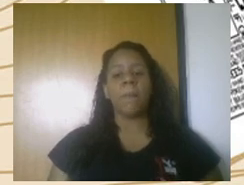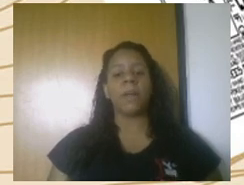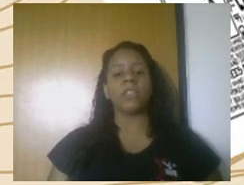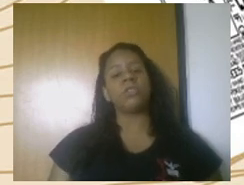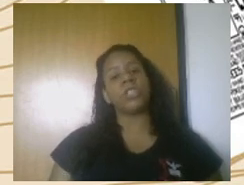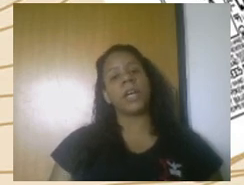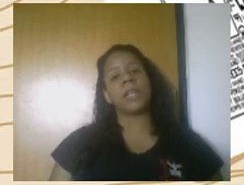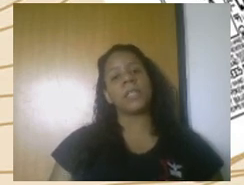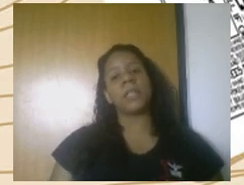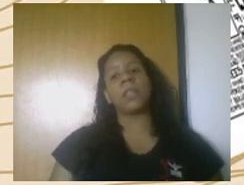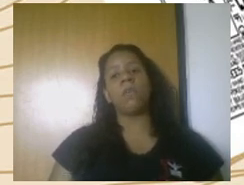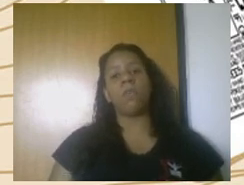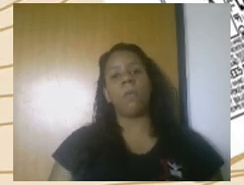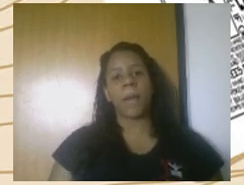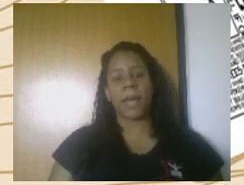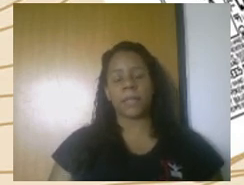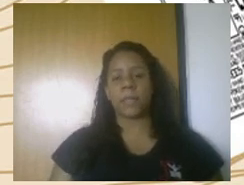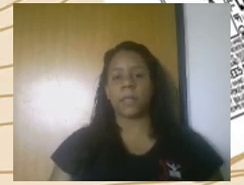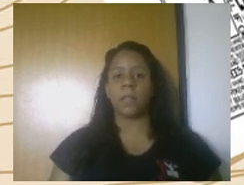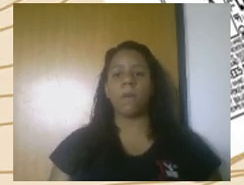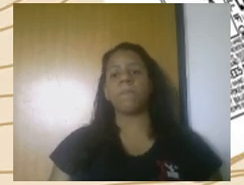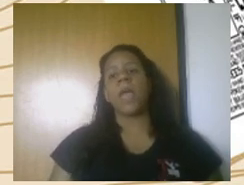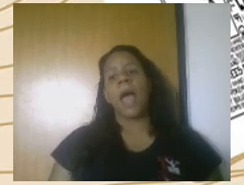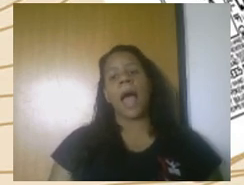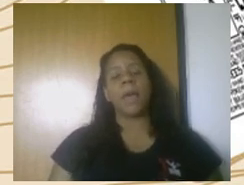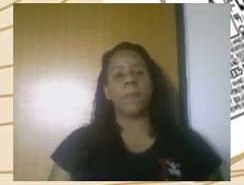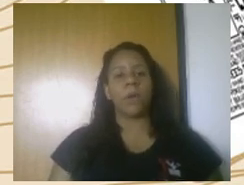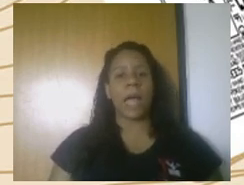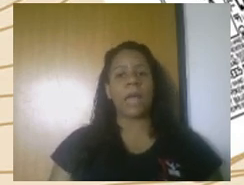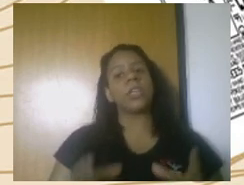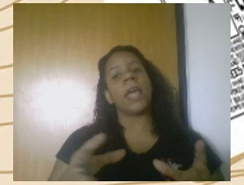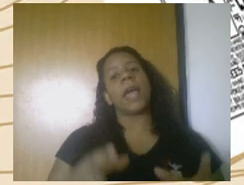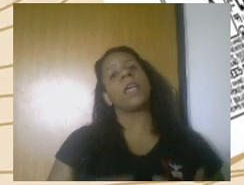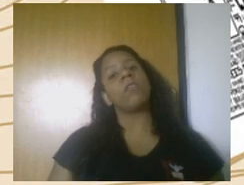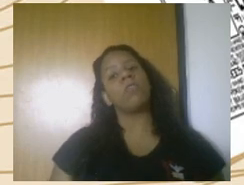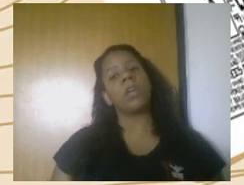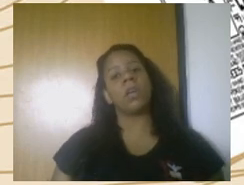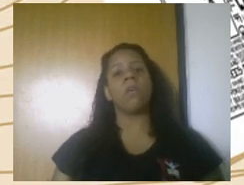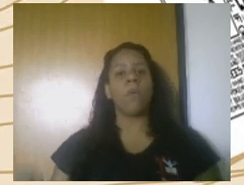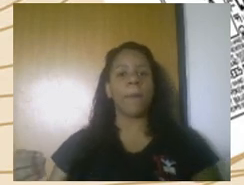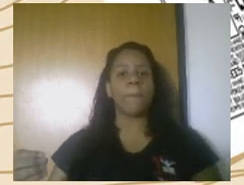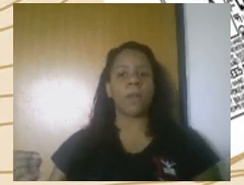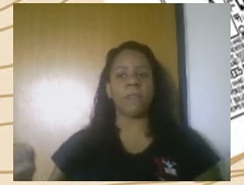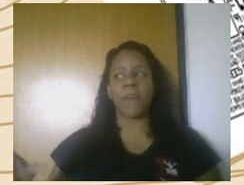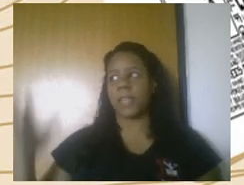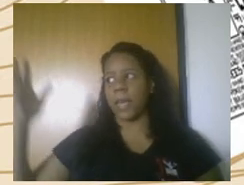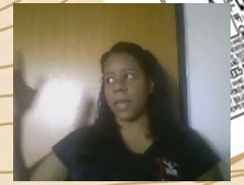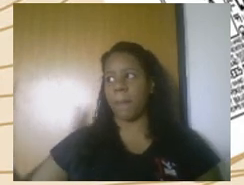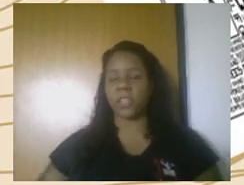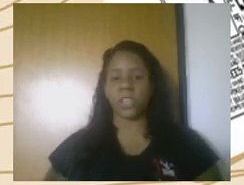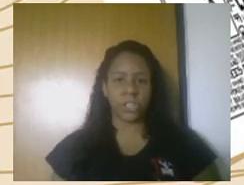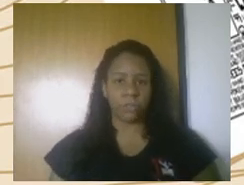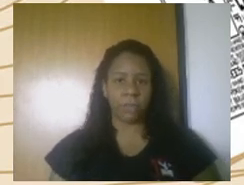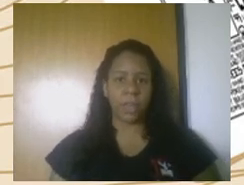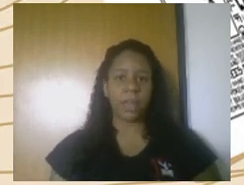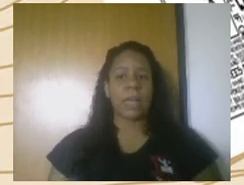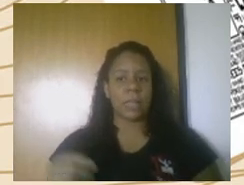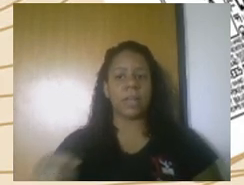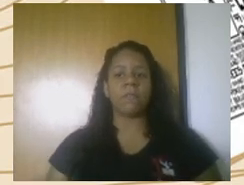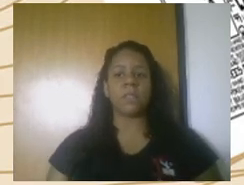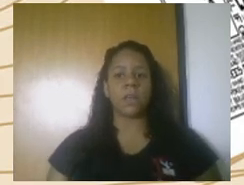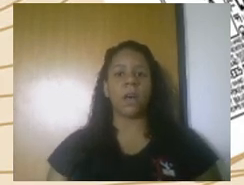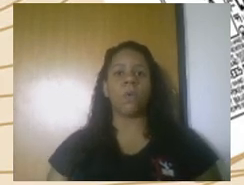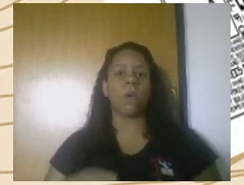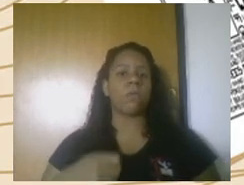reportagem, mas não chega a ser tão complexa. Então, a reportagem é aquilo que o repórter faz, aquela parte que a gente vê